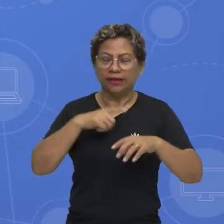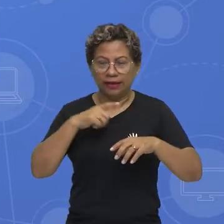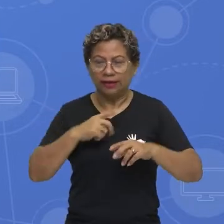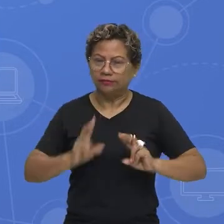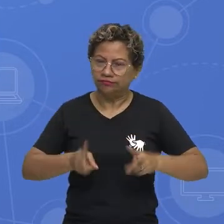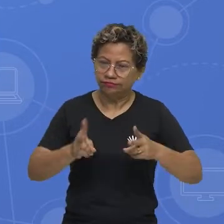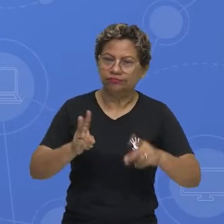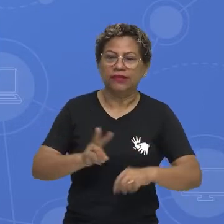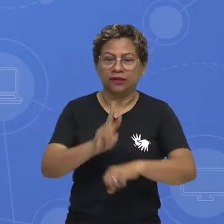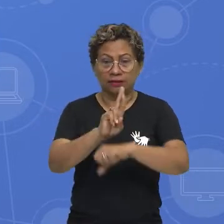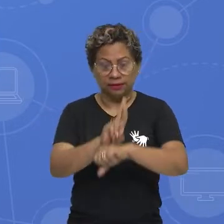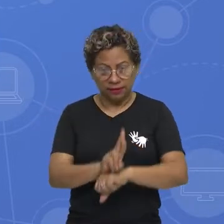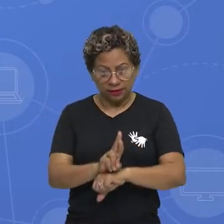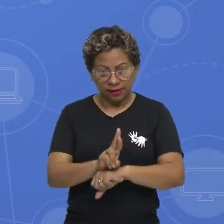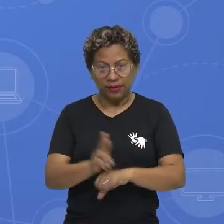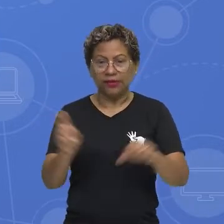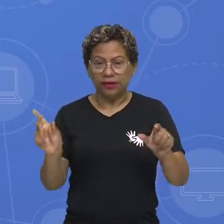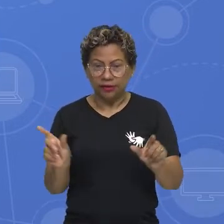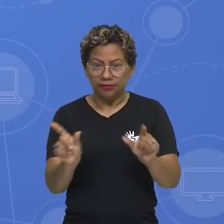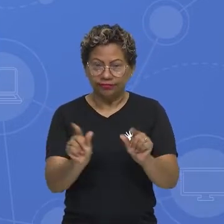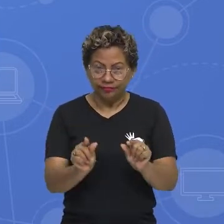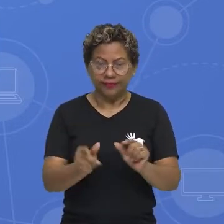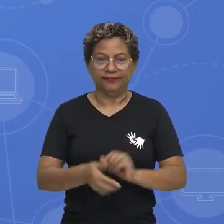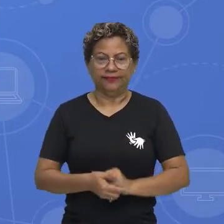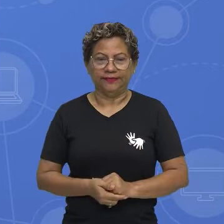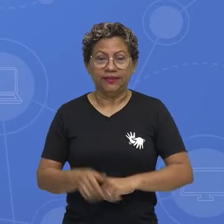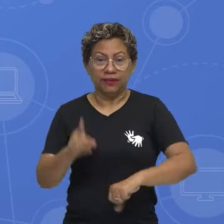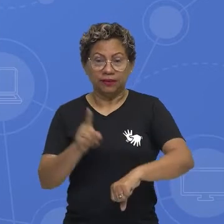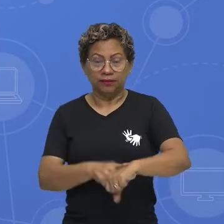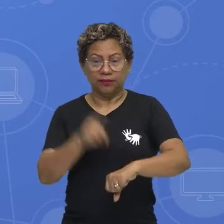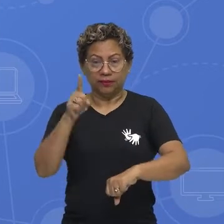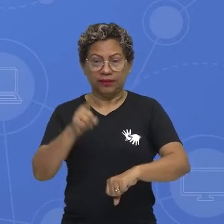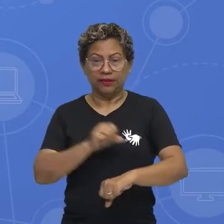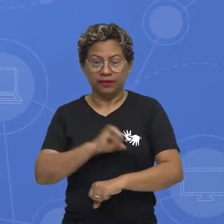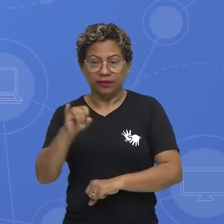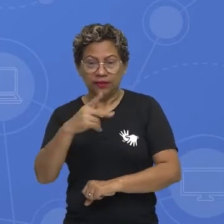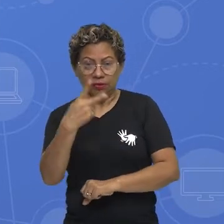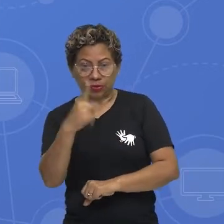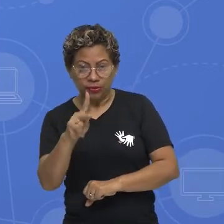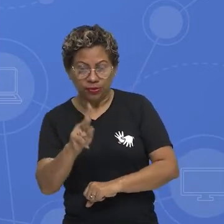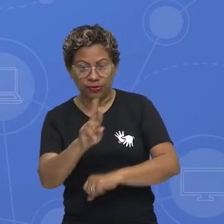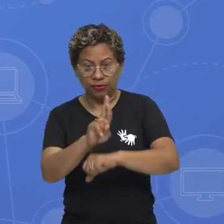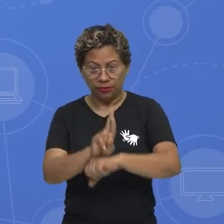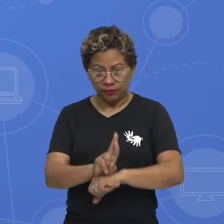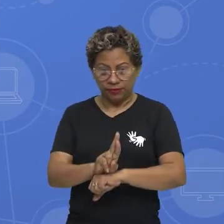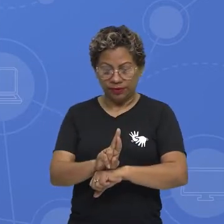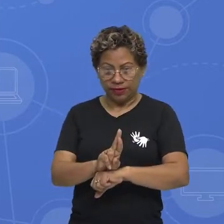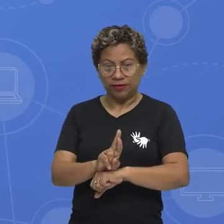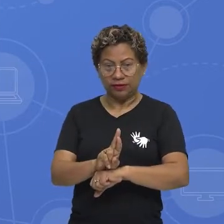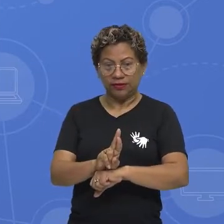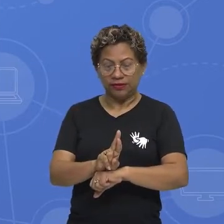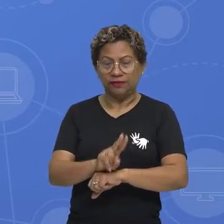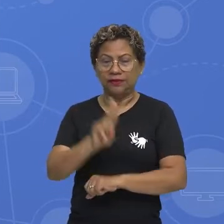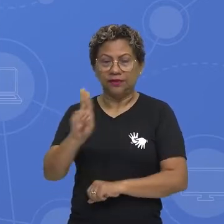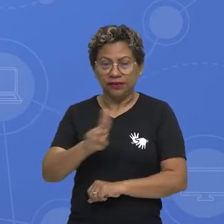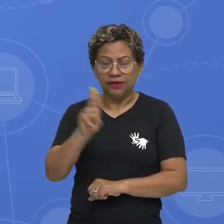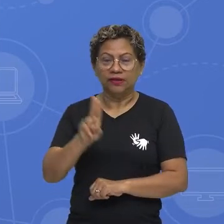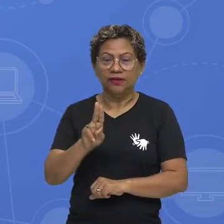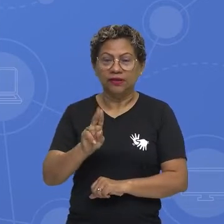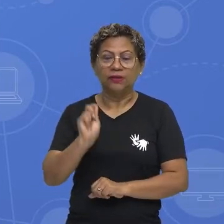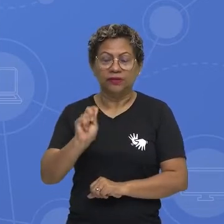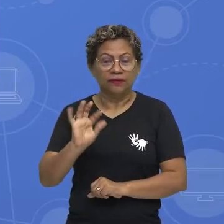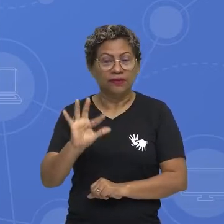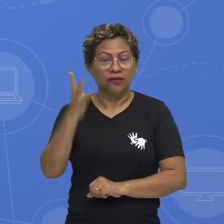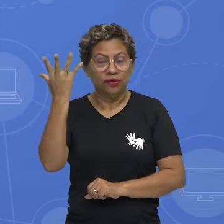mas em menor quantidade. Nesses momentos, se o seu gerador não produzir toda a energia que você está consumindo, o restante será